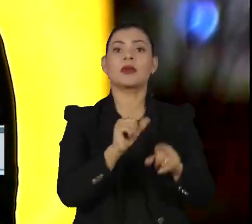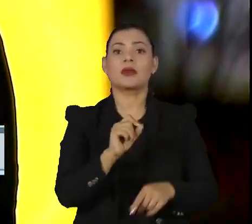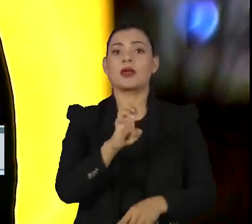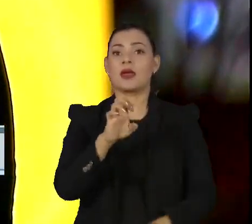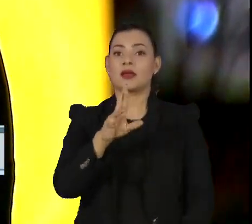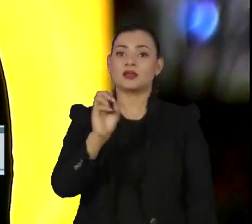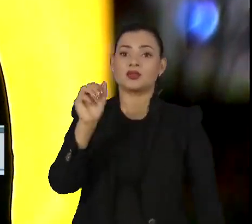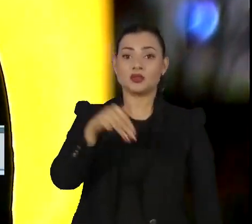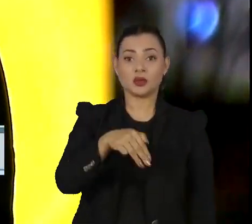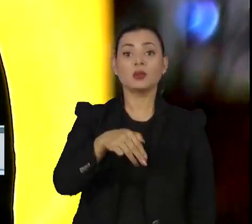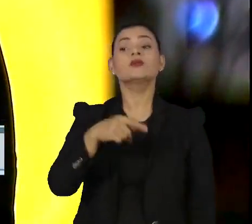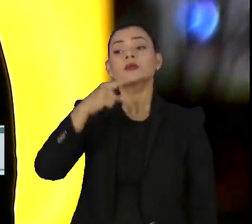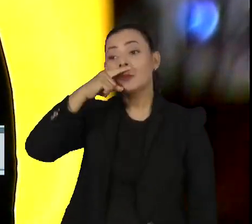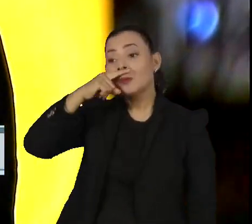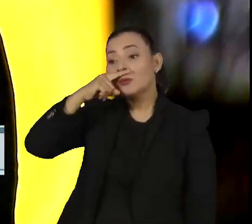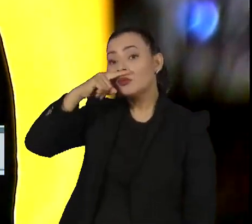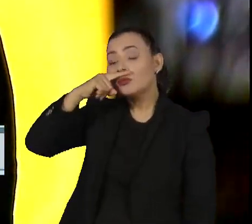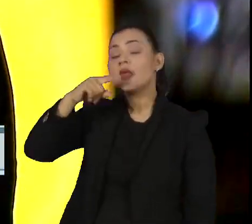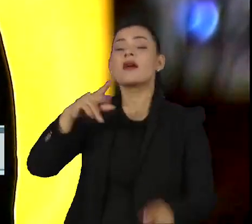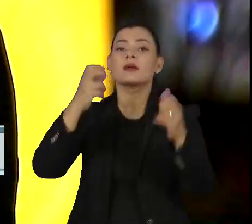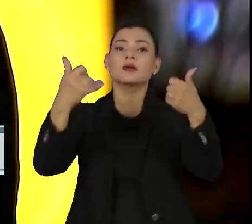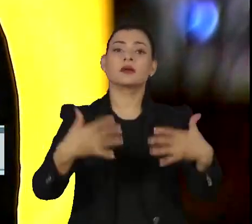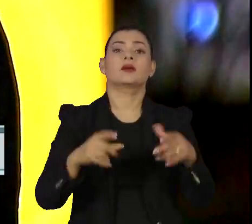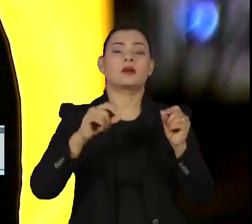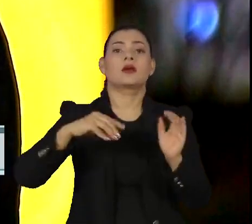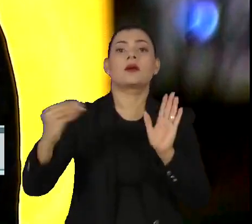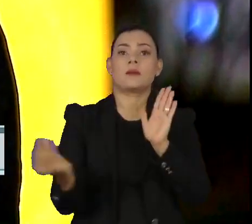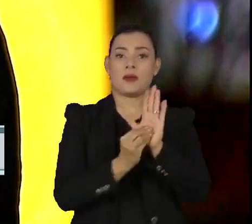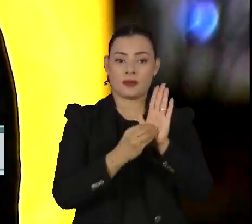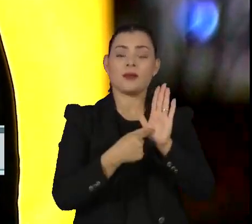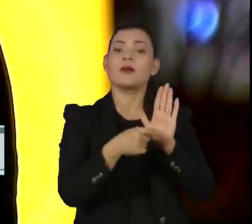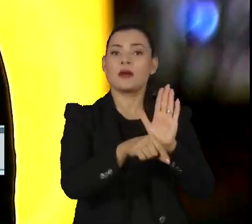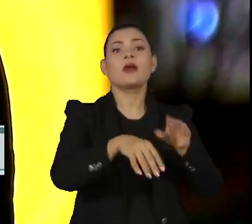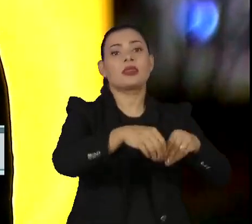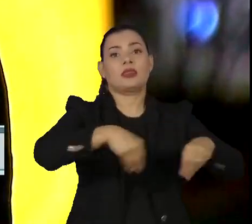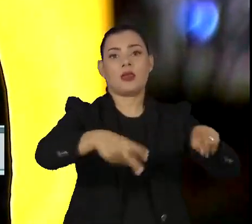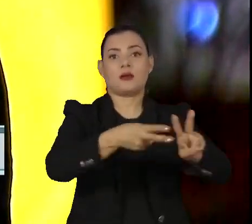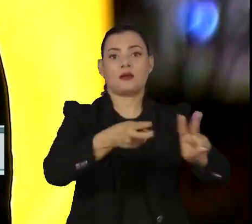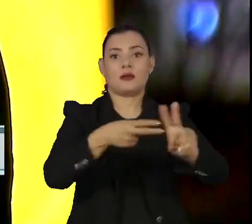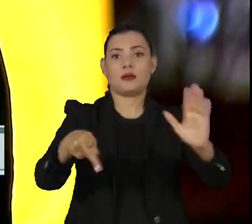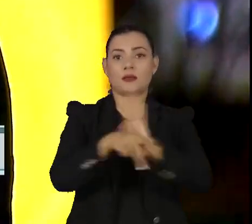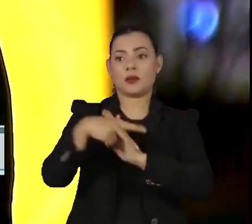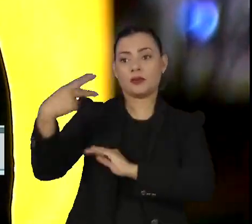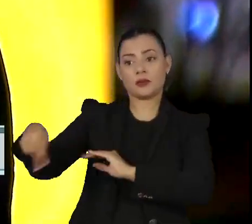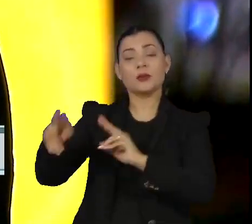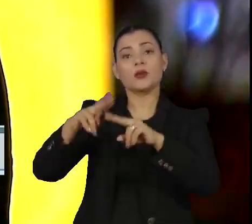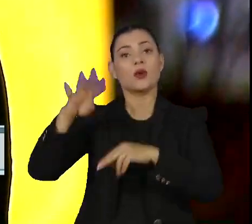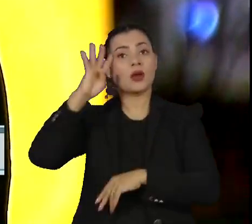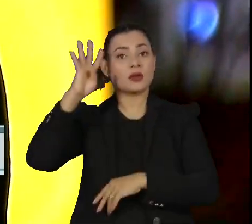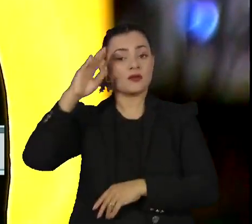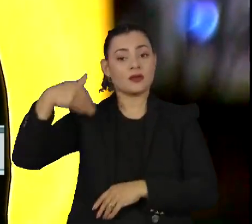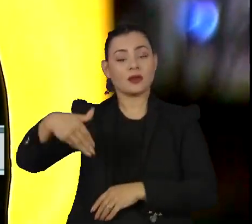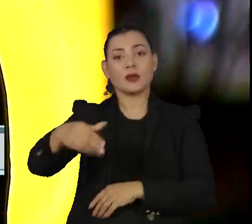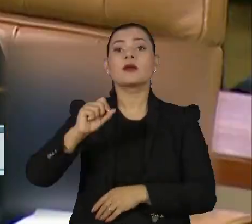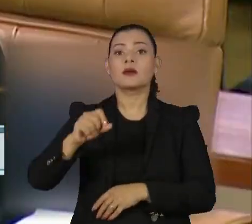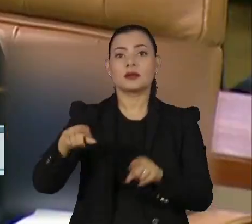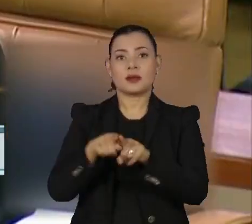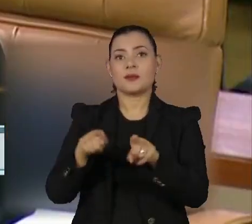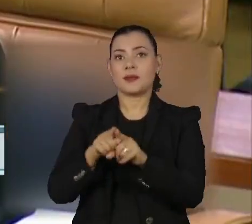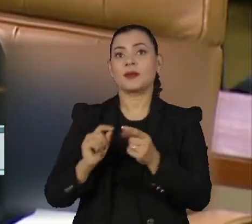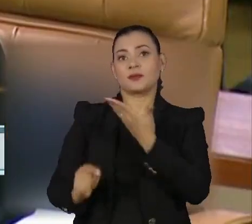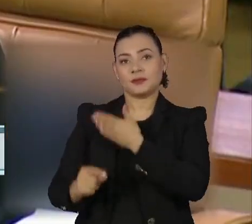votou para derrubar a tese do marco temporal e foi acompanhado nesta quarta-feira por Alexandre de Moraes.